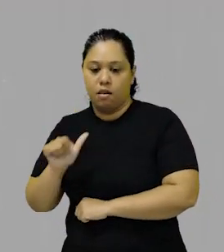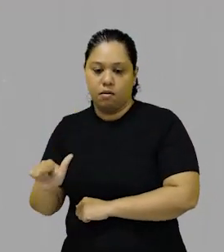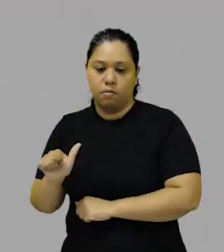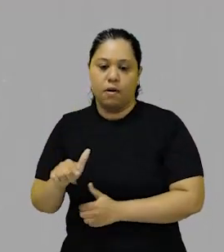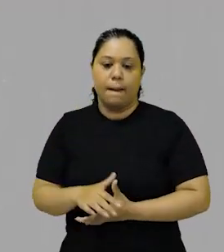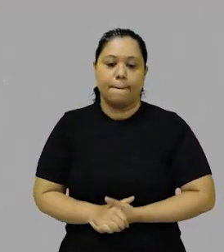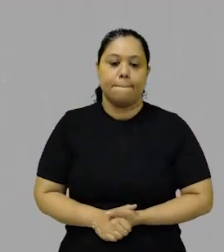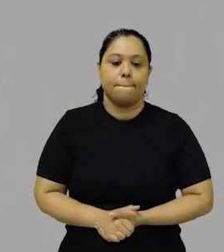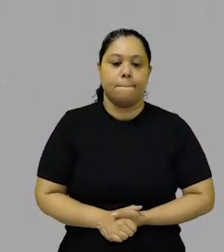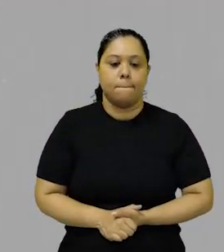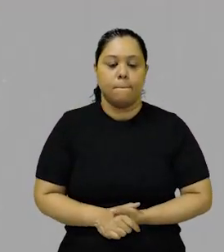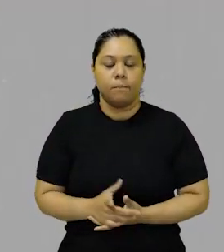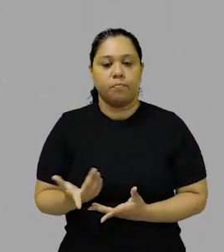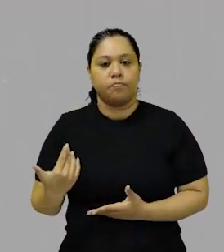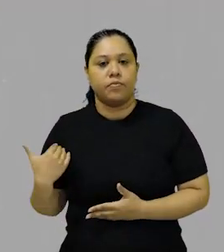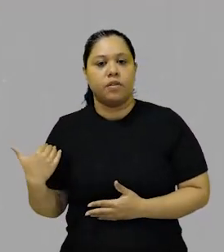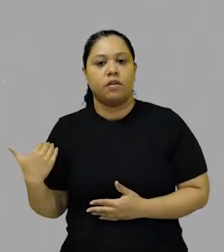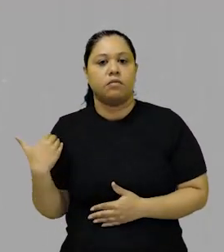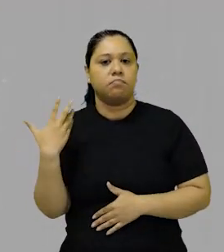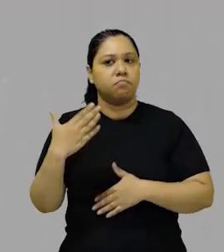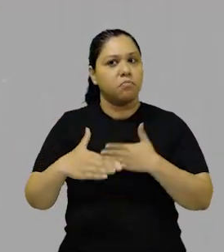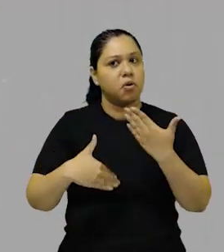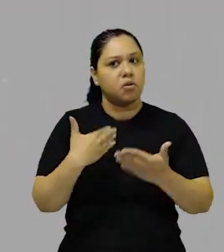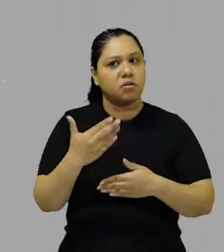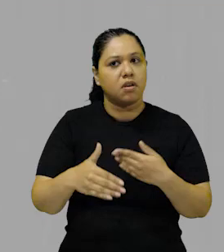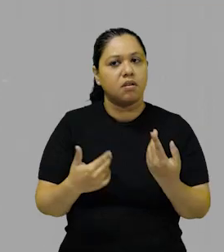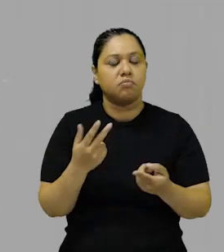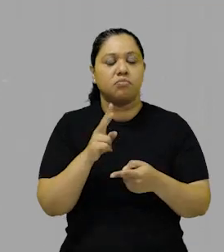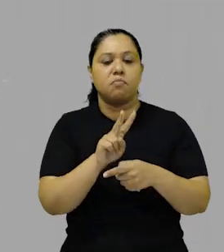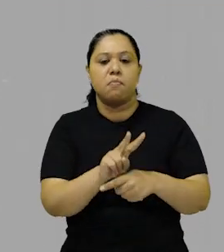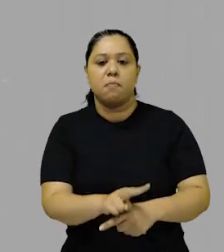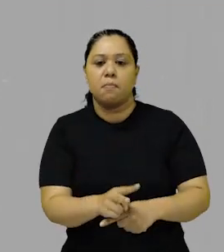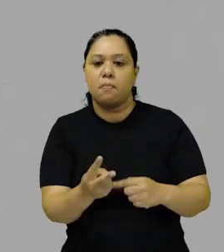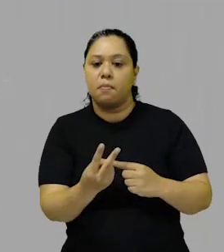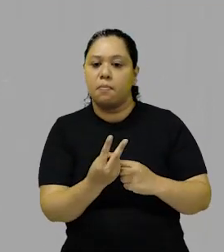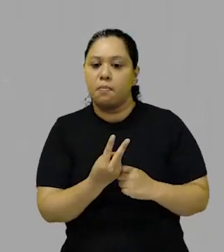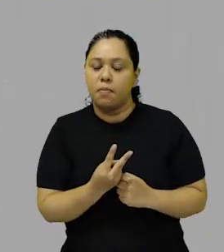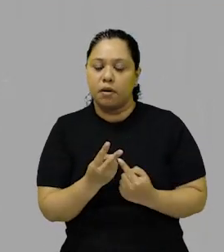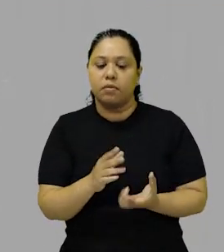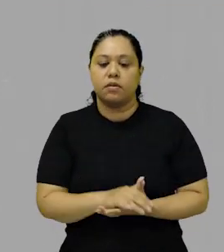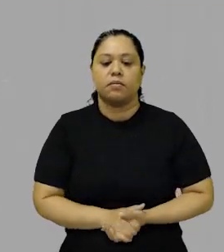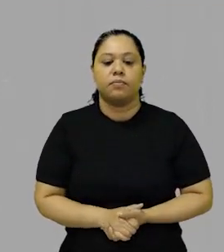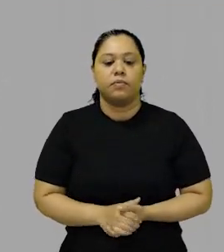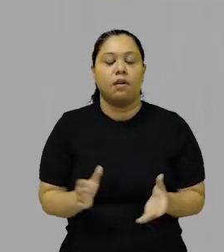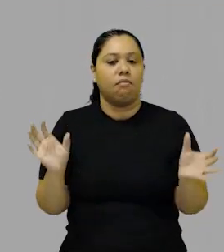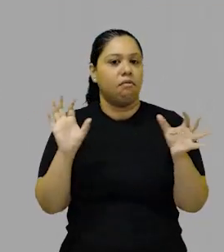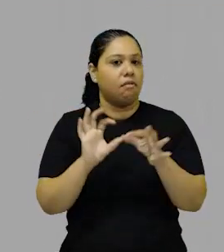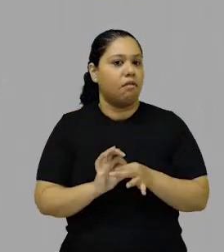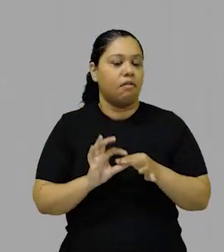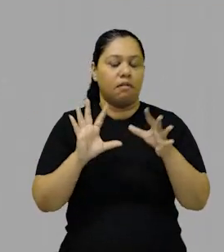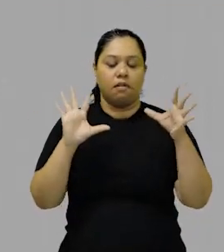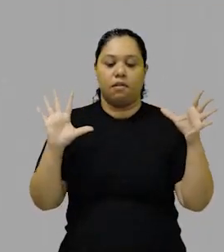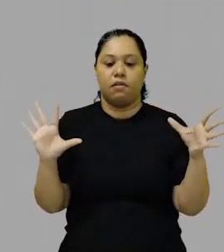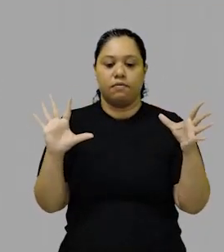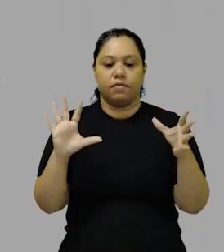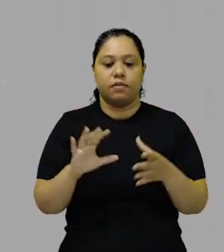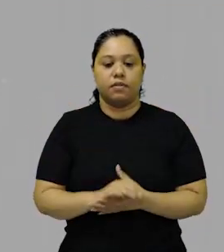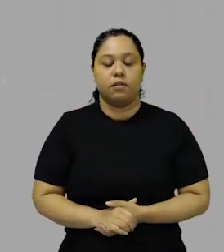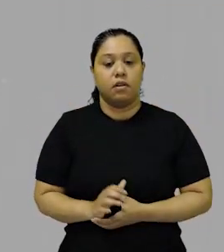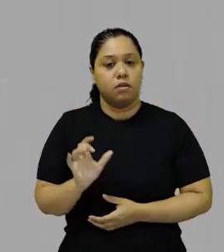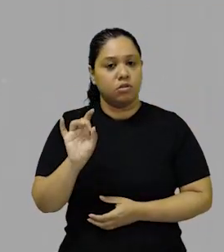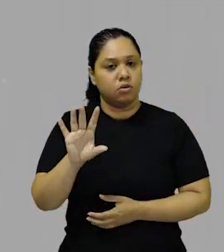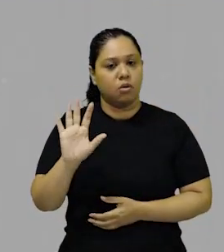idioma. Tá? Esse processo de empréstimo linguístico, ele é algo orgânico, ou seja, ele é espontâneo. Ele